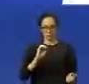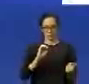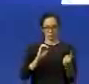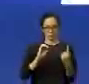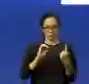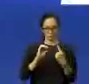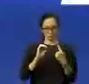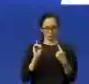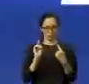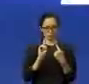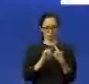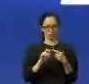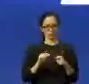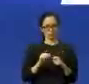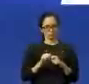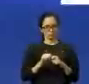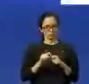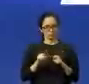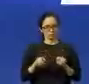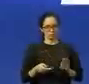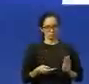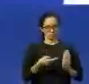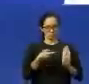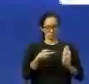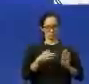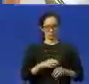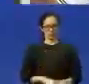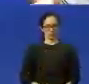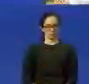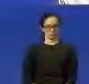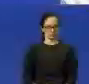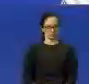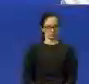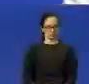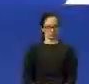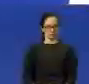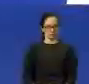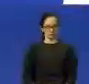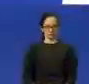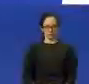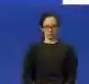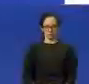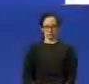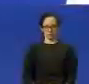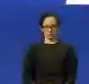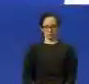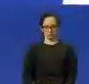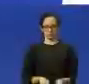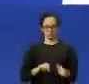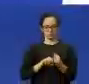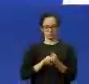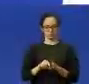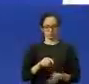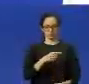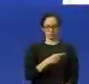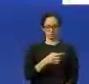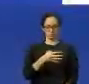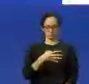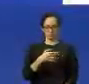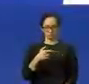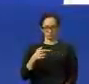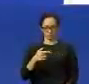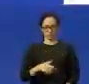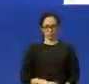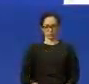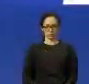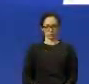do A, partiu B, né? Então, alternativa B, questão número 146. Questão número 147, ela é aquela